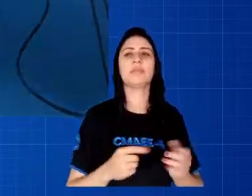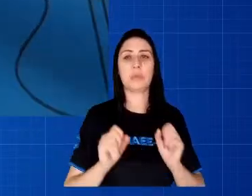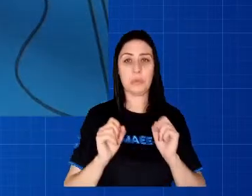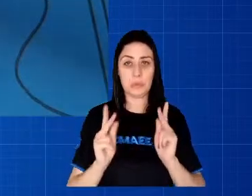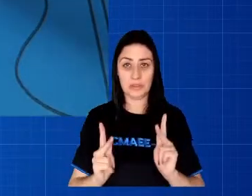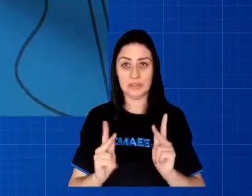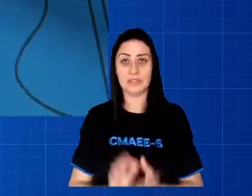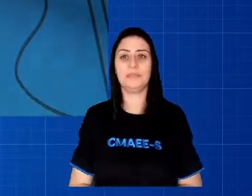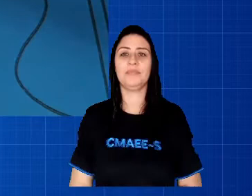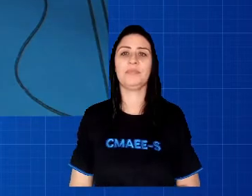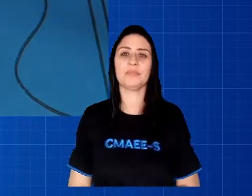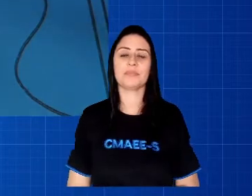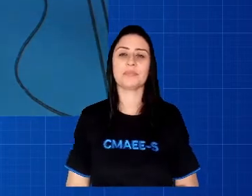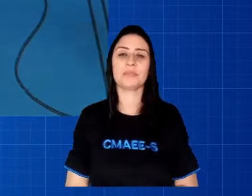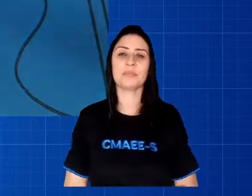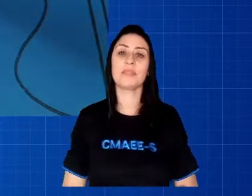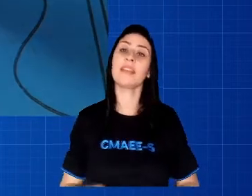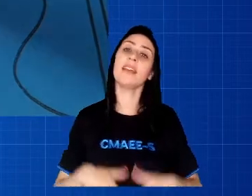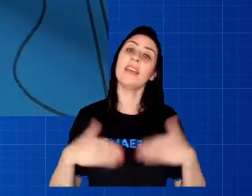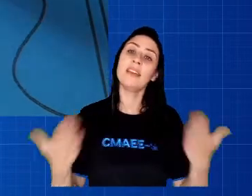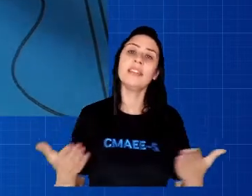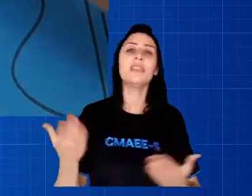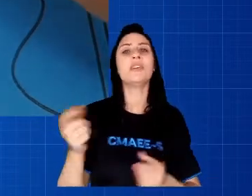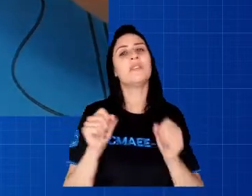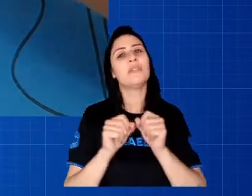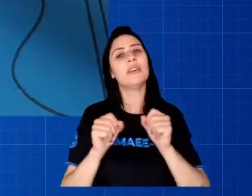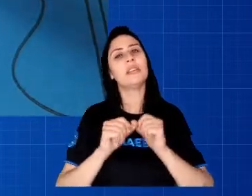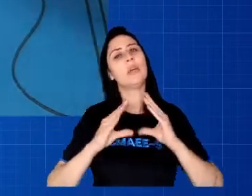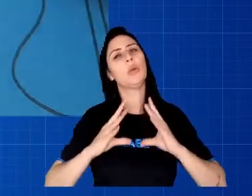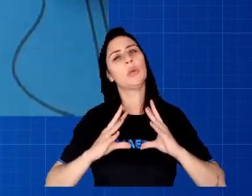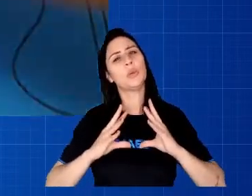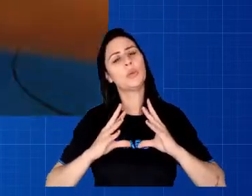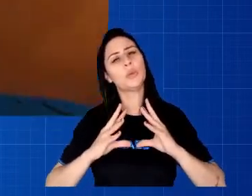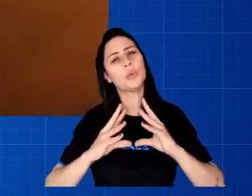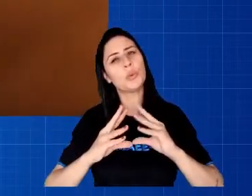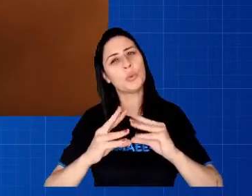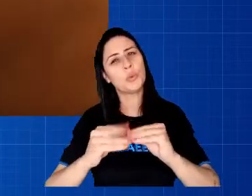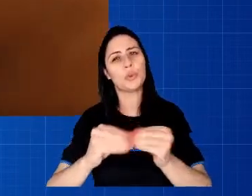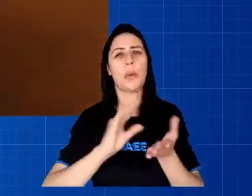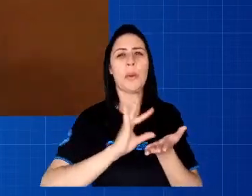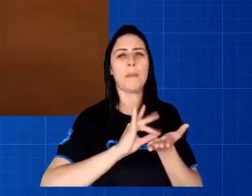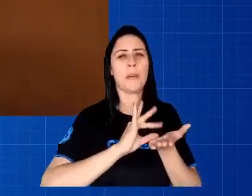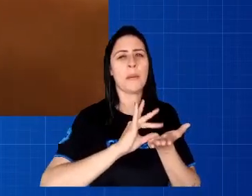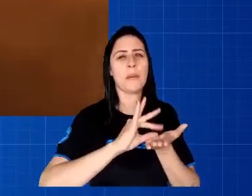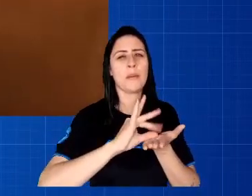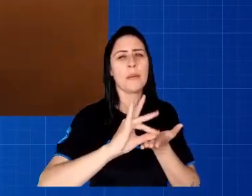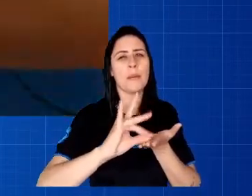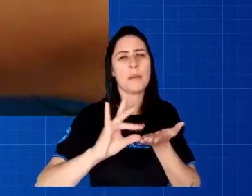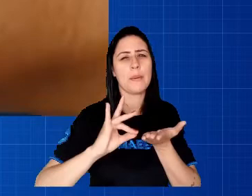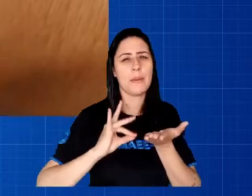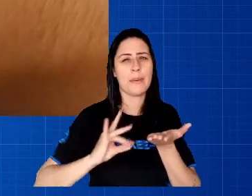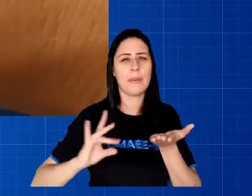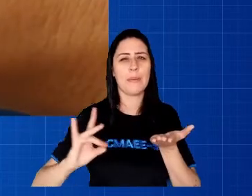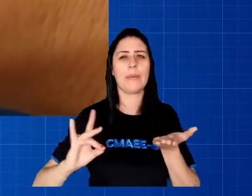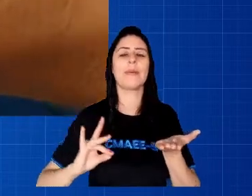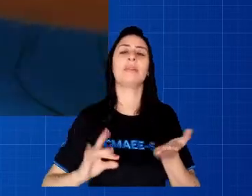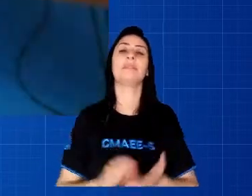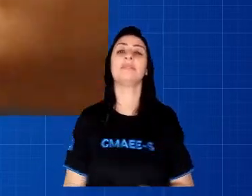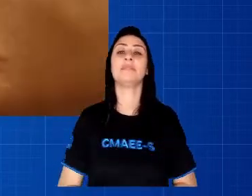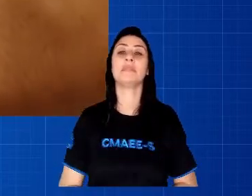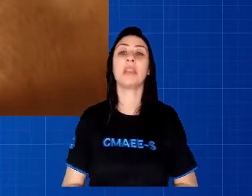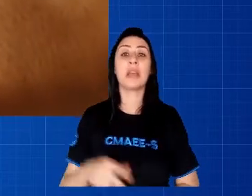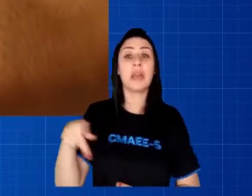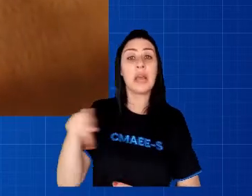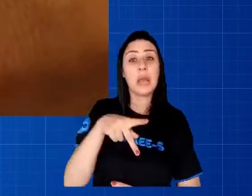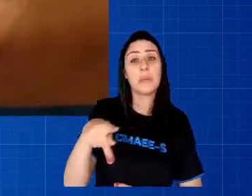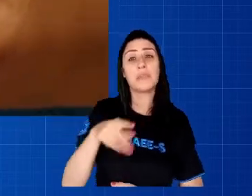ok? E assim a gente vai fazendo todo o revestimento do material. Mas, professora, esse